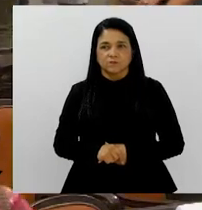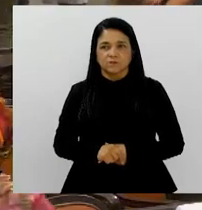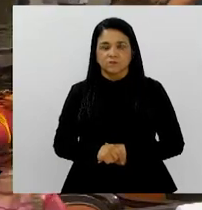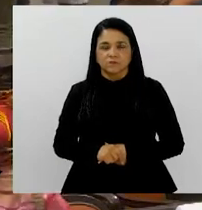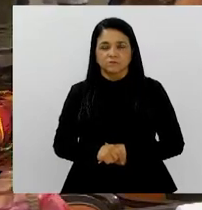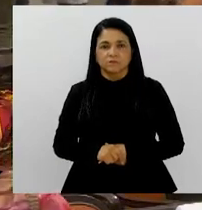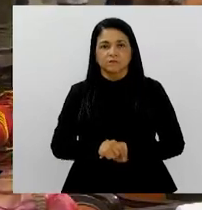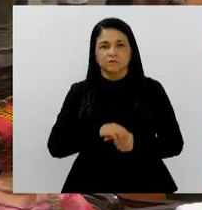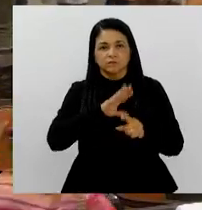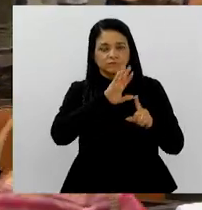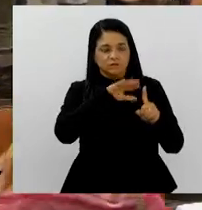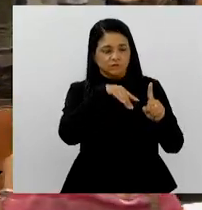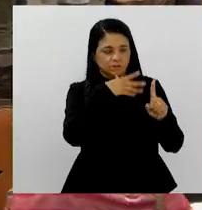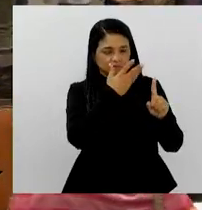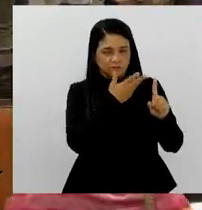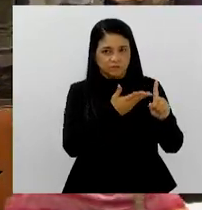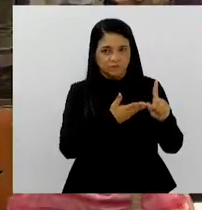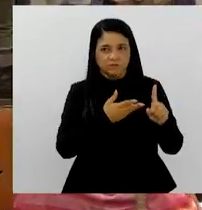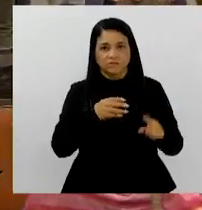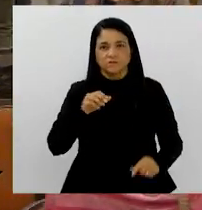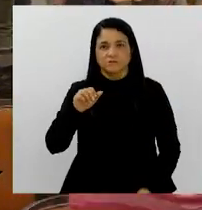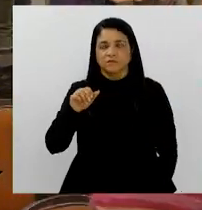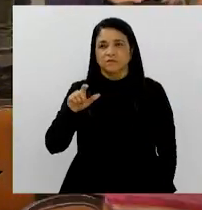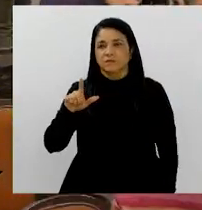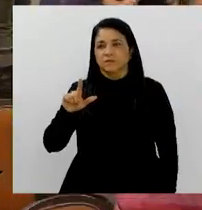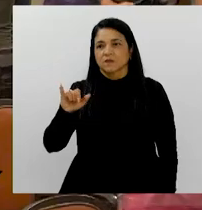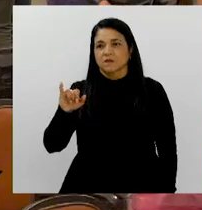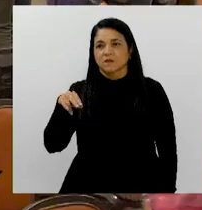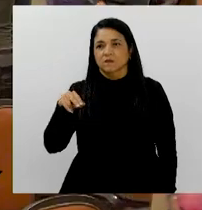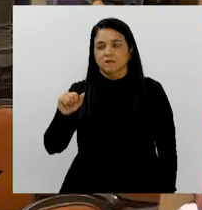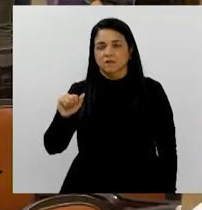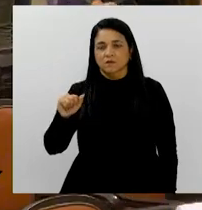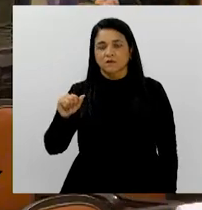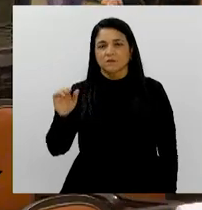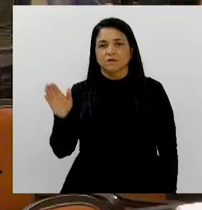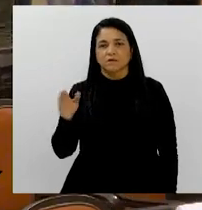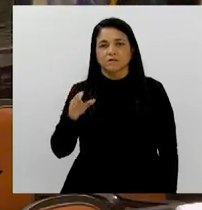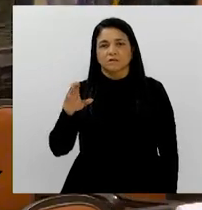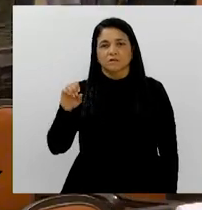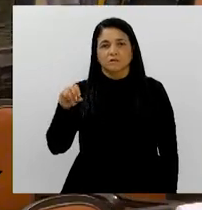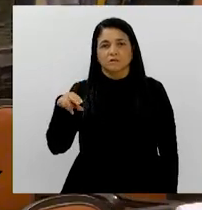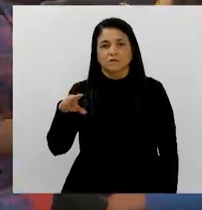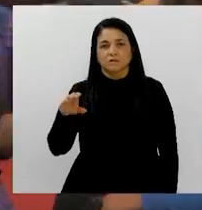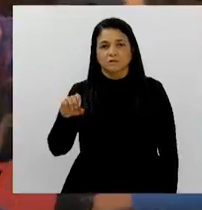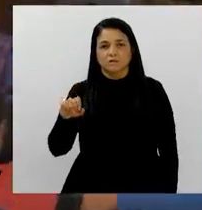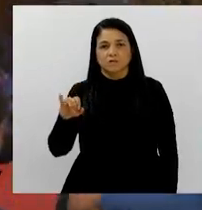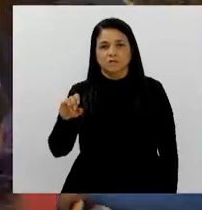Próxima agraciada, Liana Conceição dos Santos.